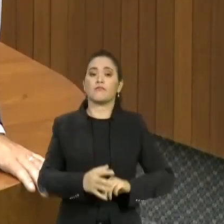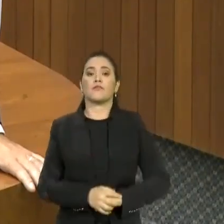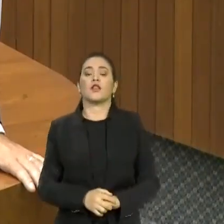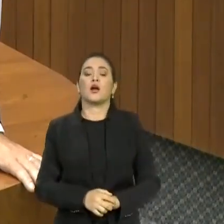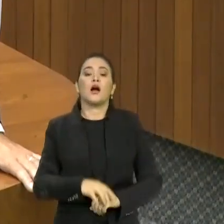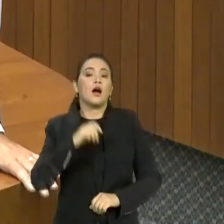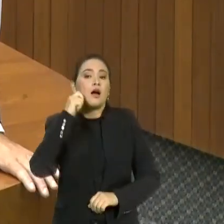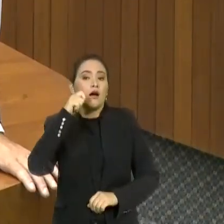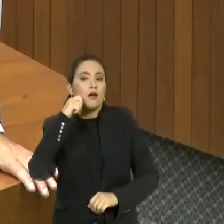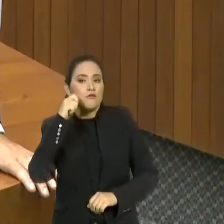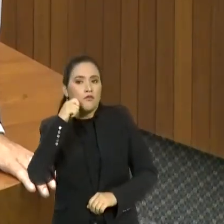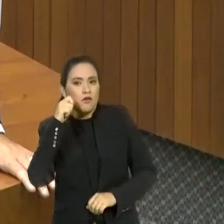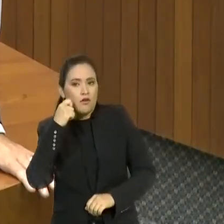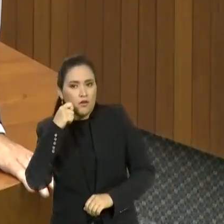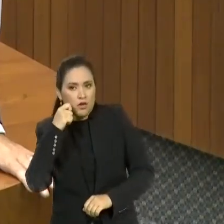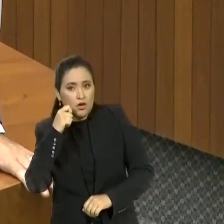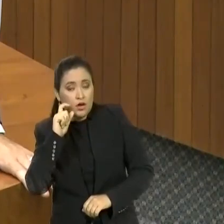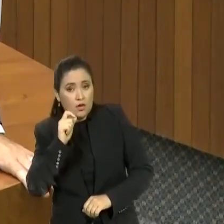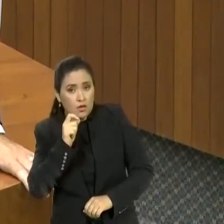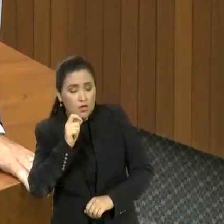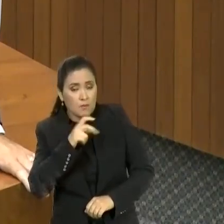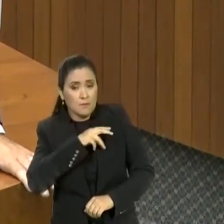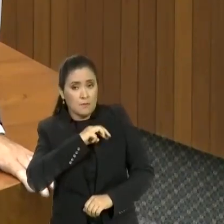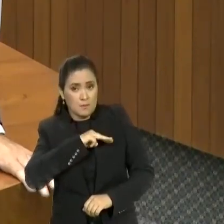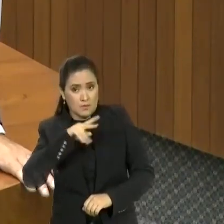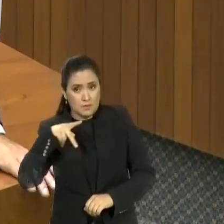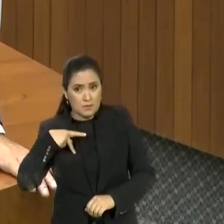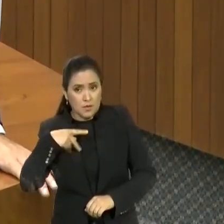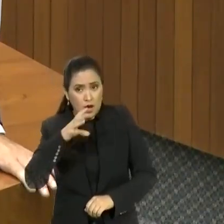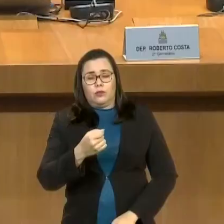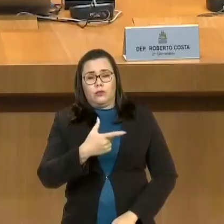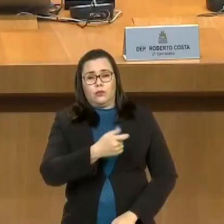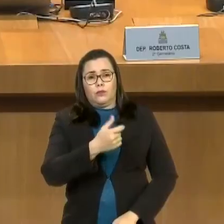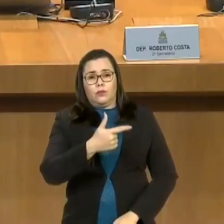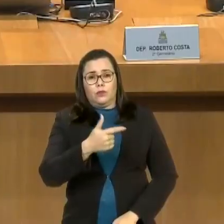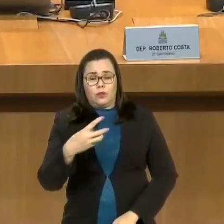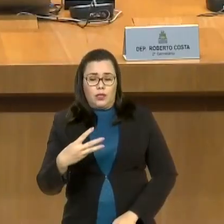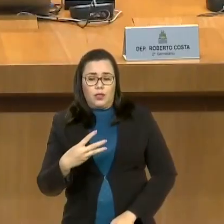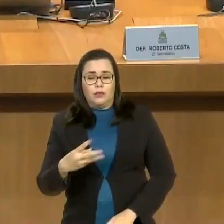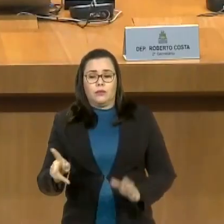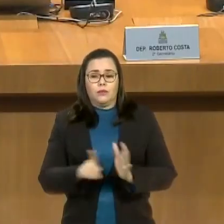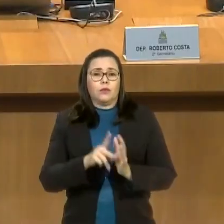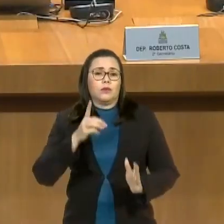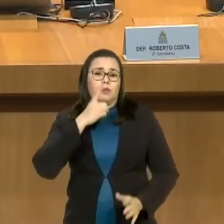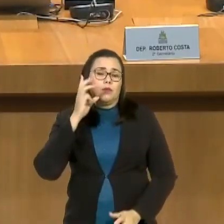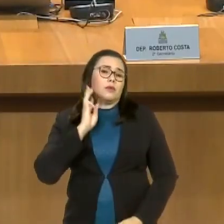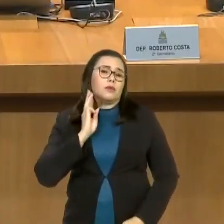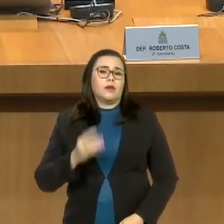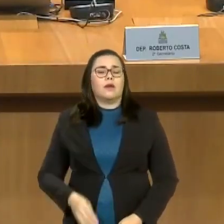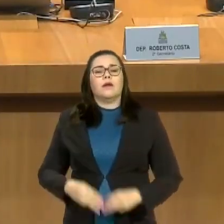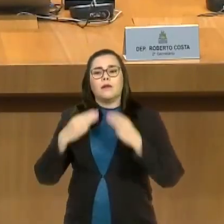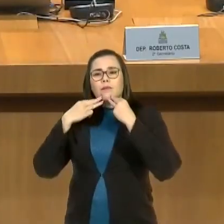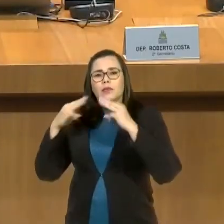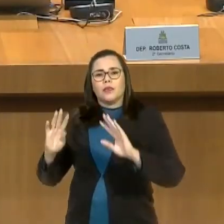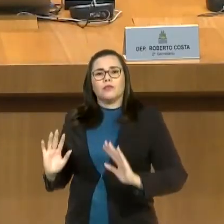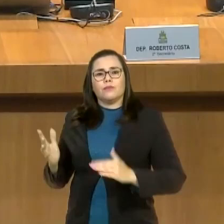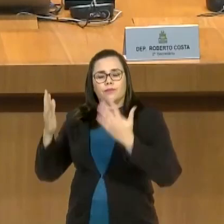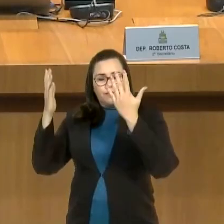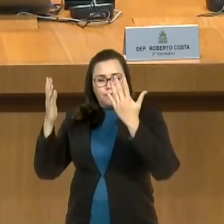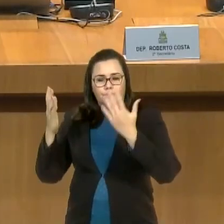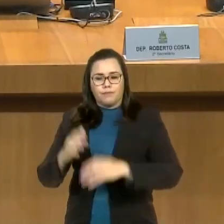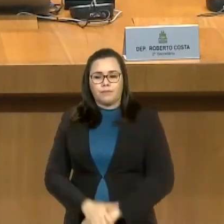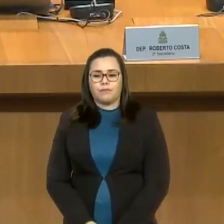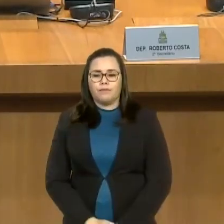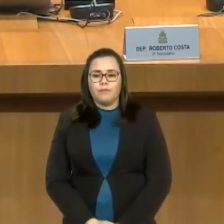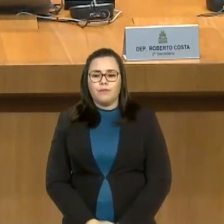jovem Ian Camaral, ocorrida em maio do ano passado no município de Dom Pedro. Na ordem do dia, foi aprovado o requerimento para a